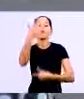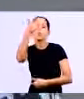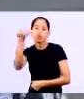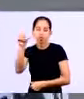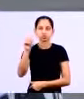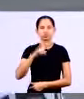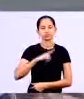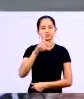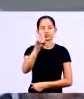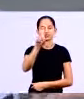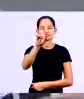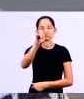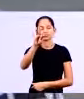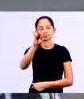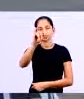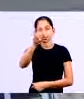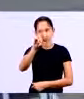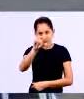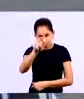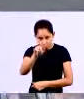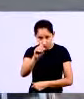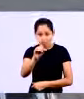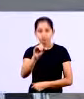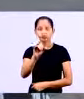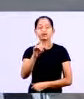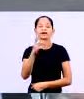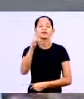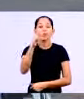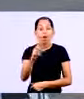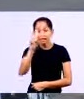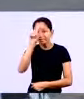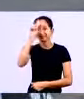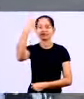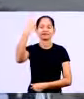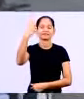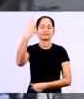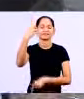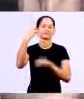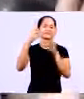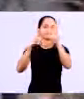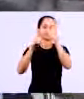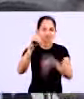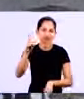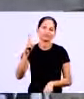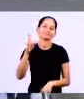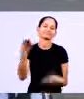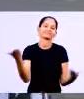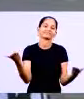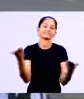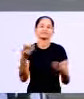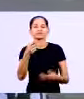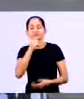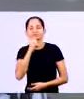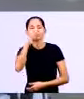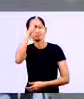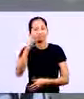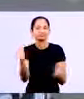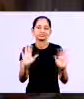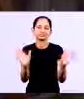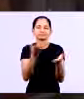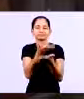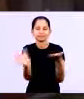no final de algumas palavras, como a palavra ideia, né, o acento caiu, né? Esse que eu me recordo no momento,